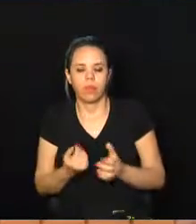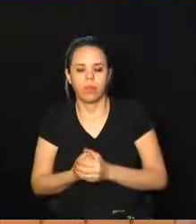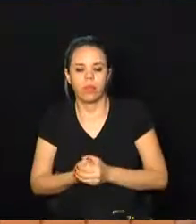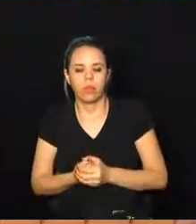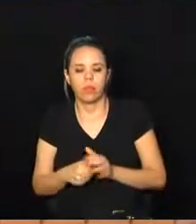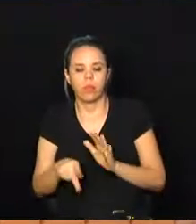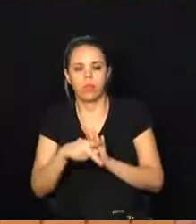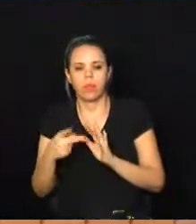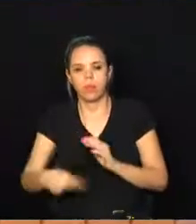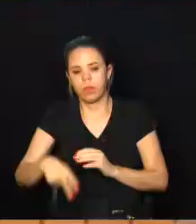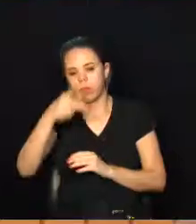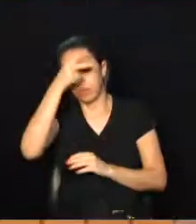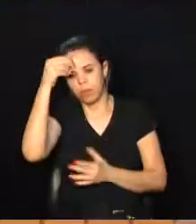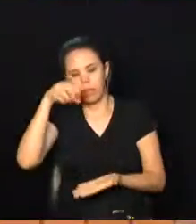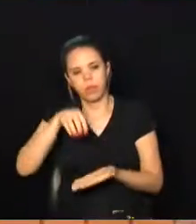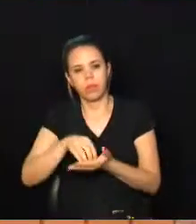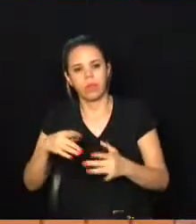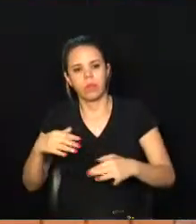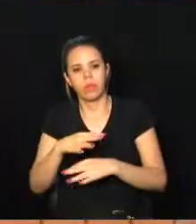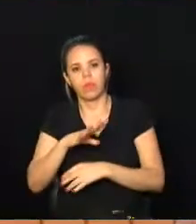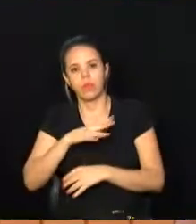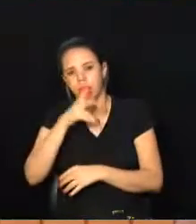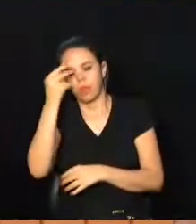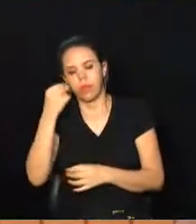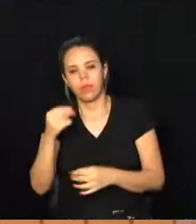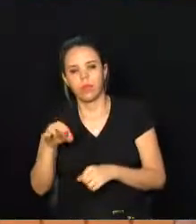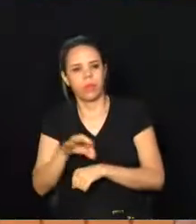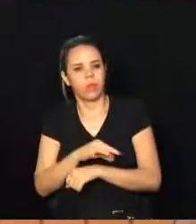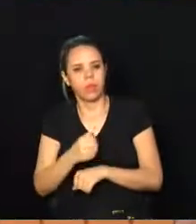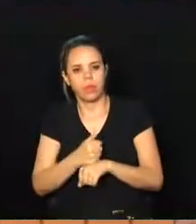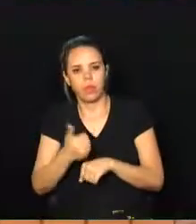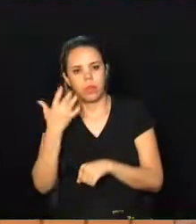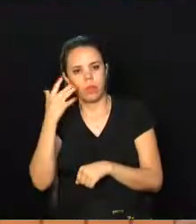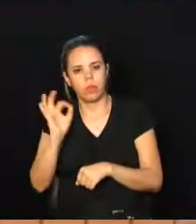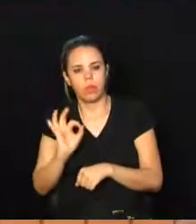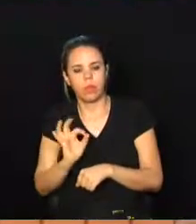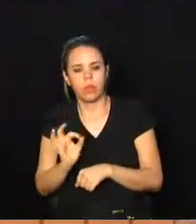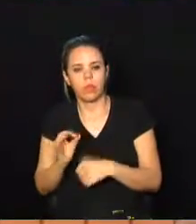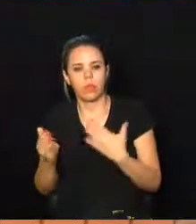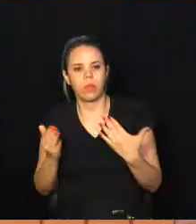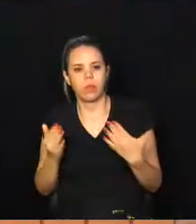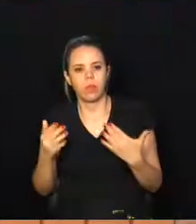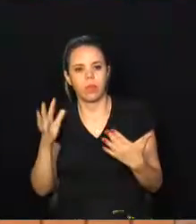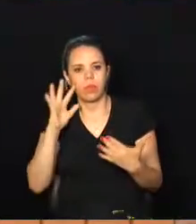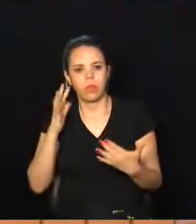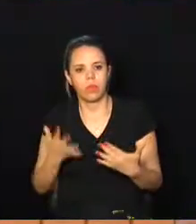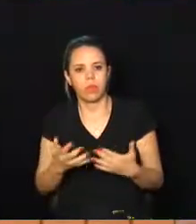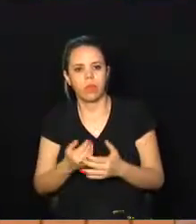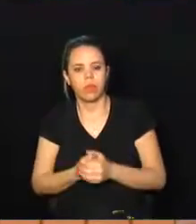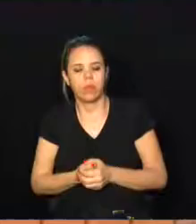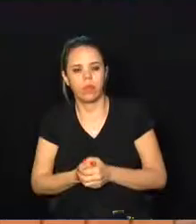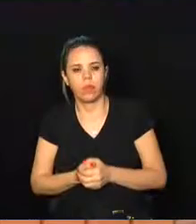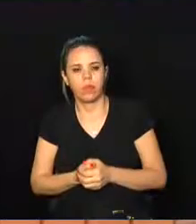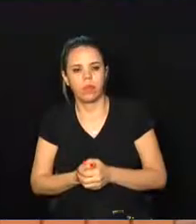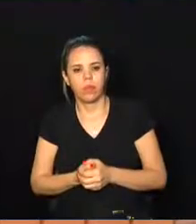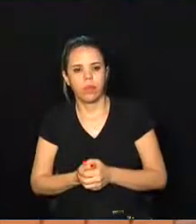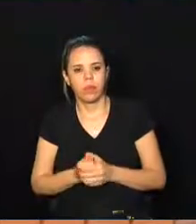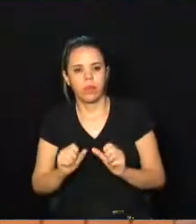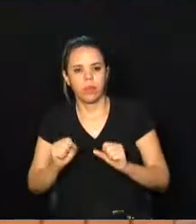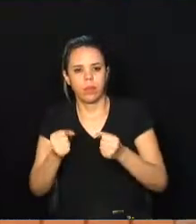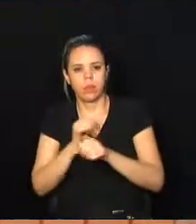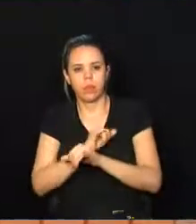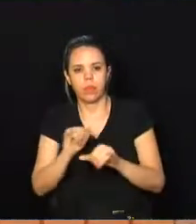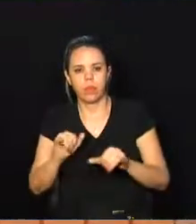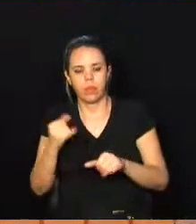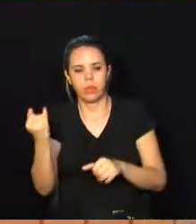própria prefeitura, o setor de urbanismo da prefeitura, nem os arquitetos sabem exatamente qual que é a solução. Então, aí reforça ainda